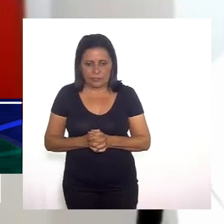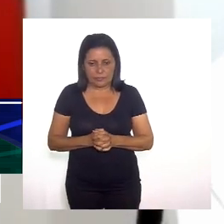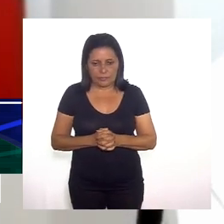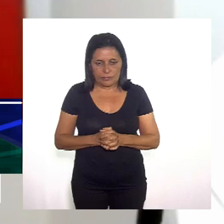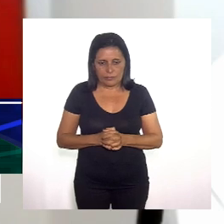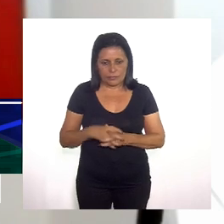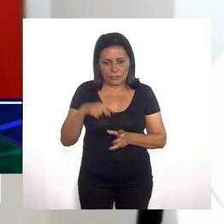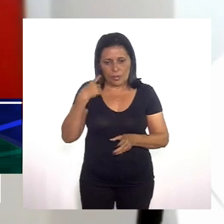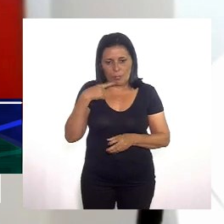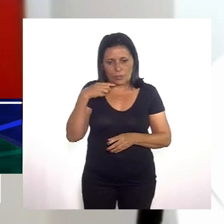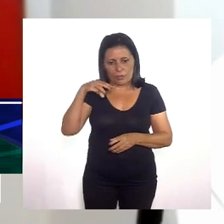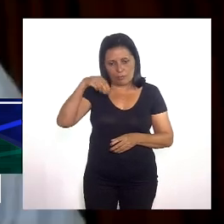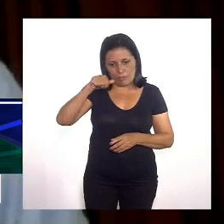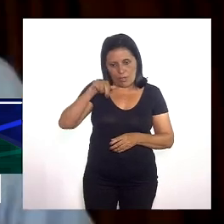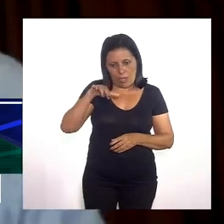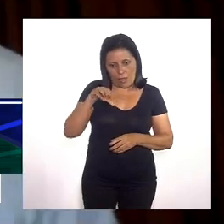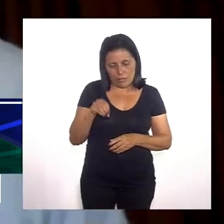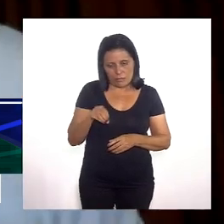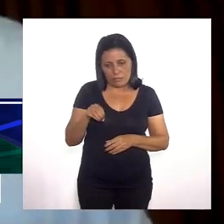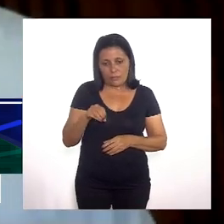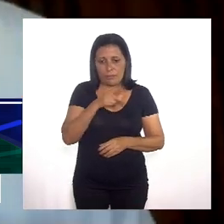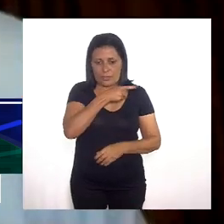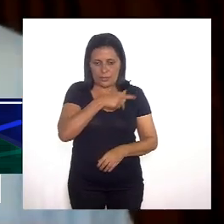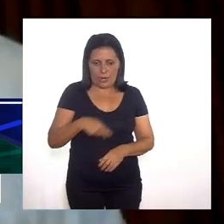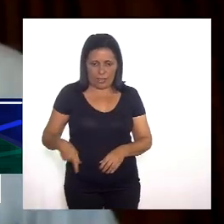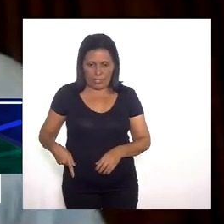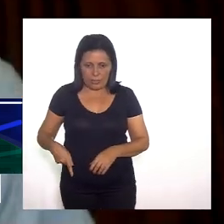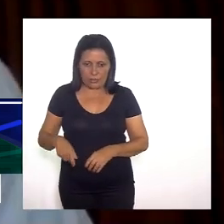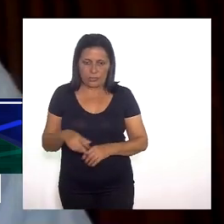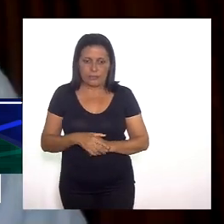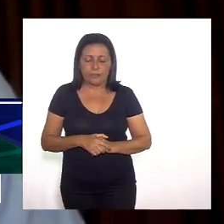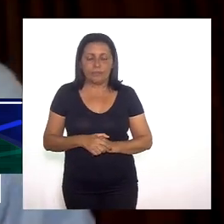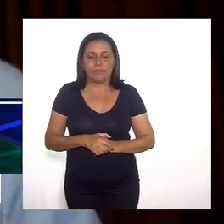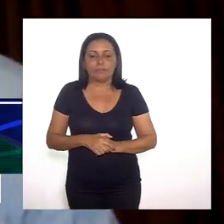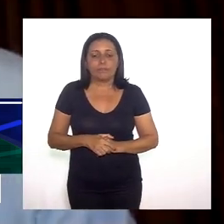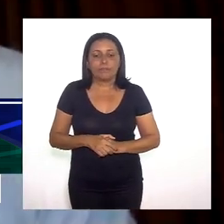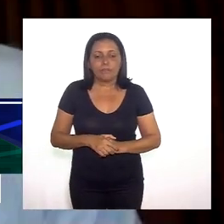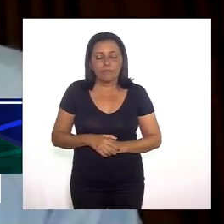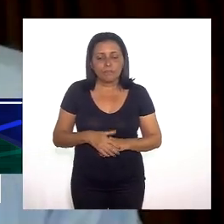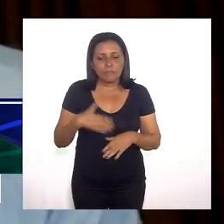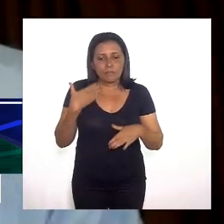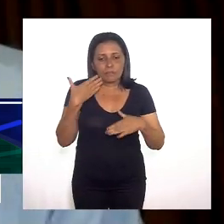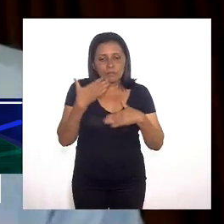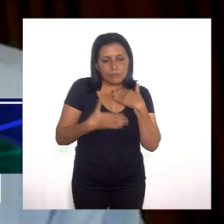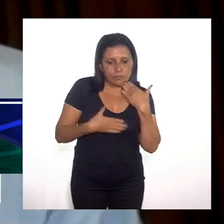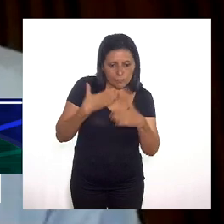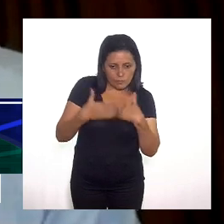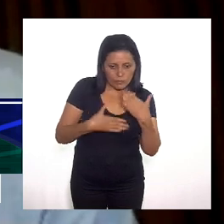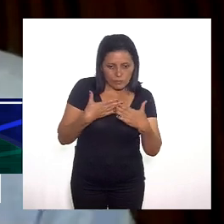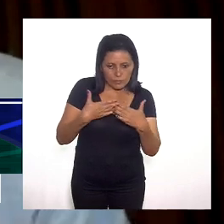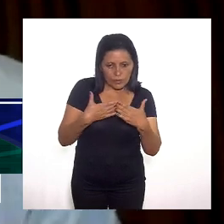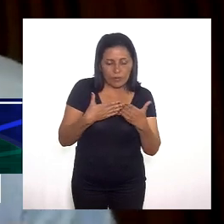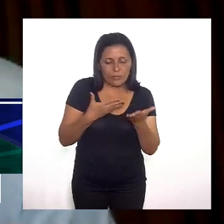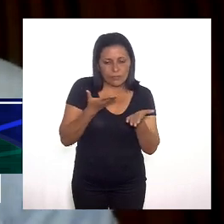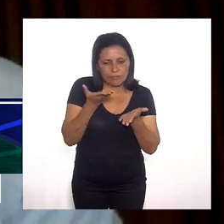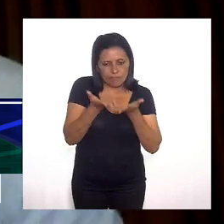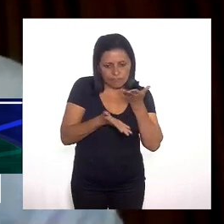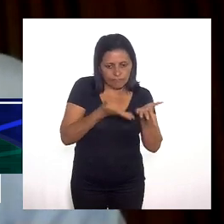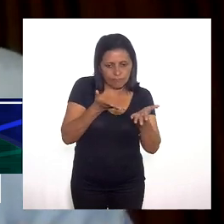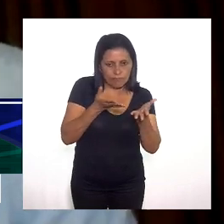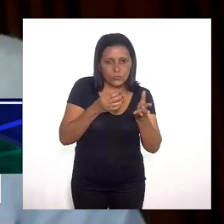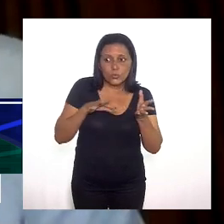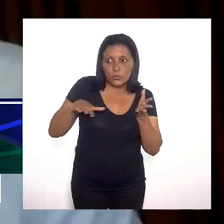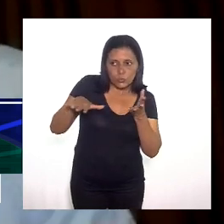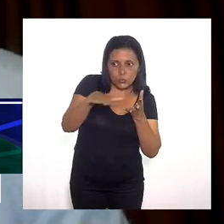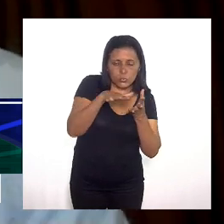Está do Márcio Pacheco. Oi, senhor presidente. Já há uma... Eu queria ponderar com Vossa Excelência e com os